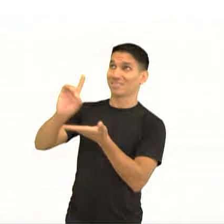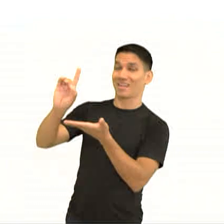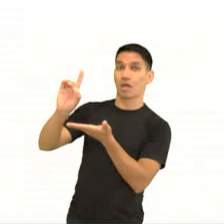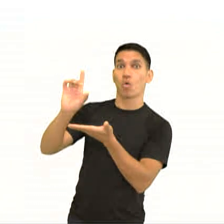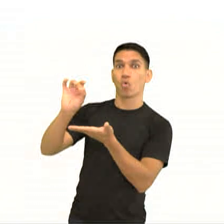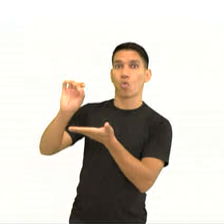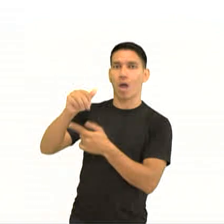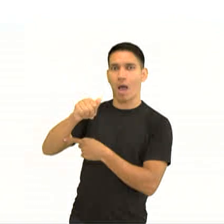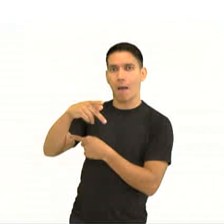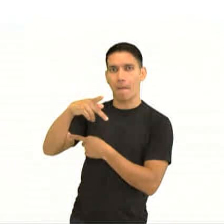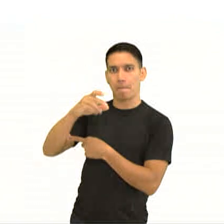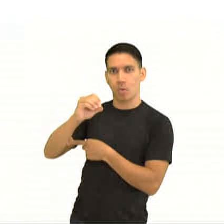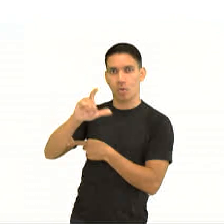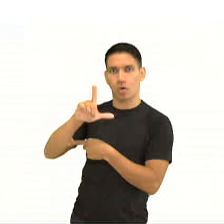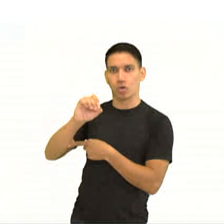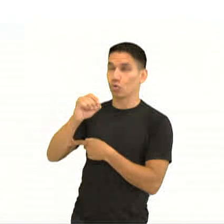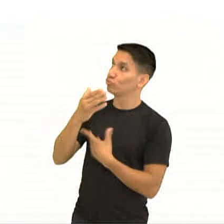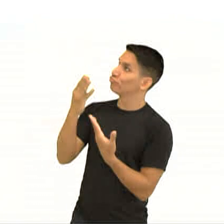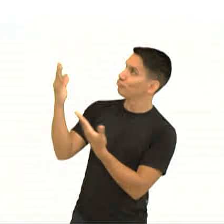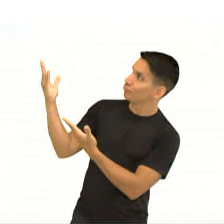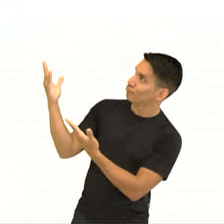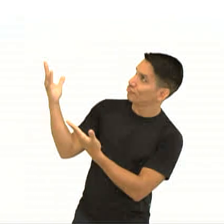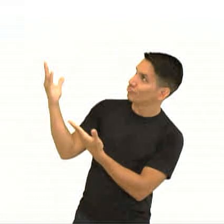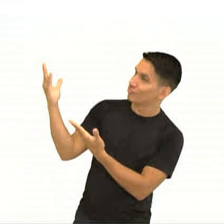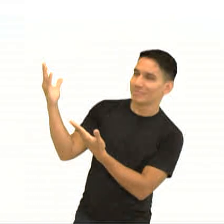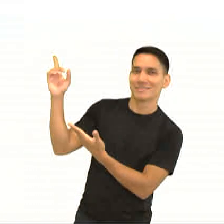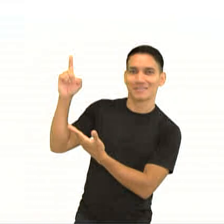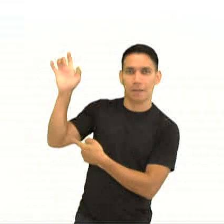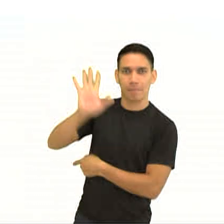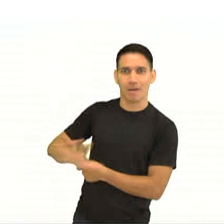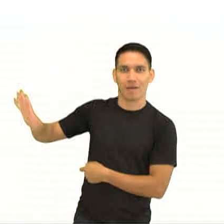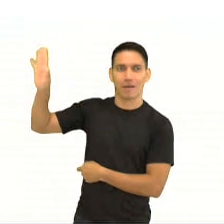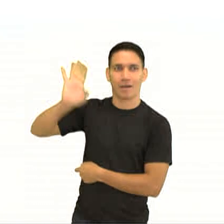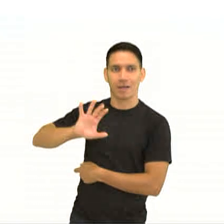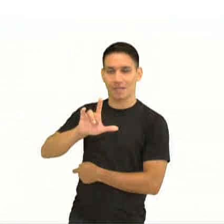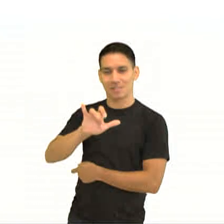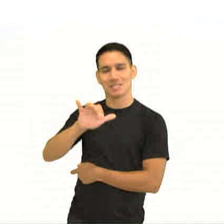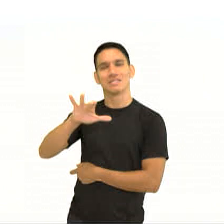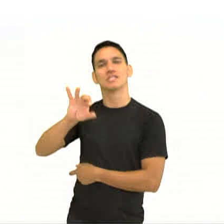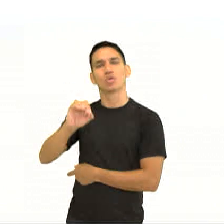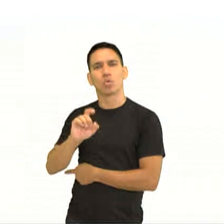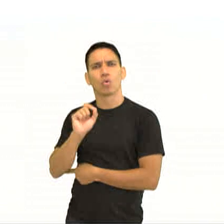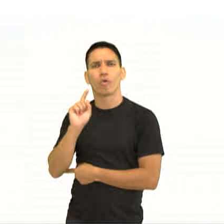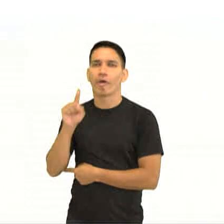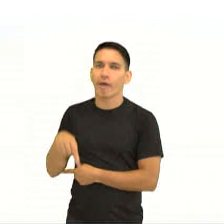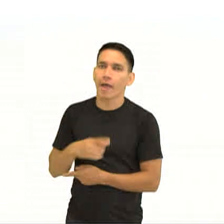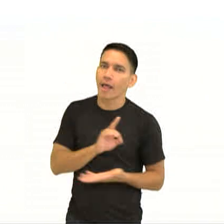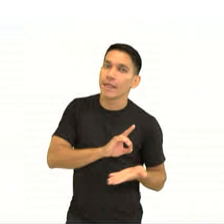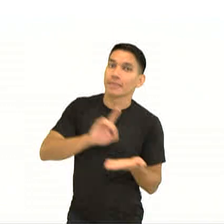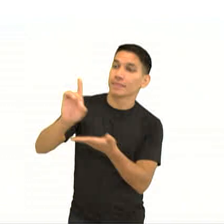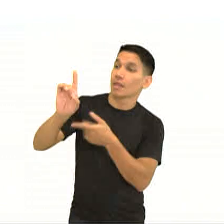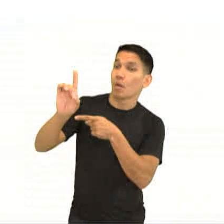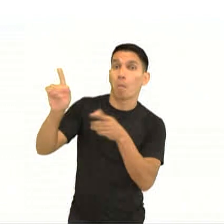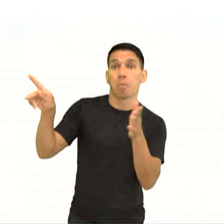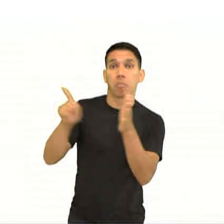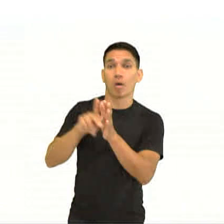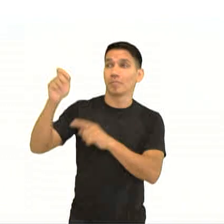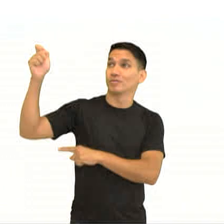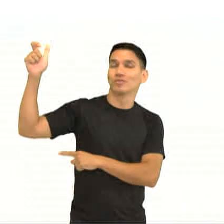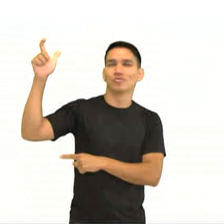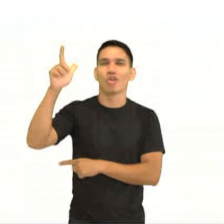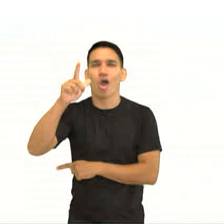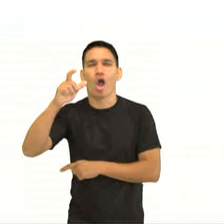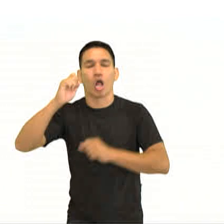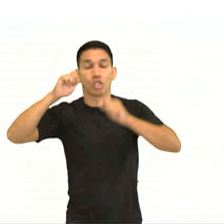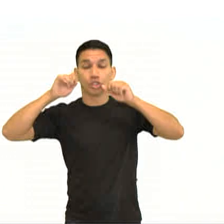Lício, esse deus que a gente está vendo ali na imagem, tá? Apolo Lício é o deus do sol, da